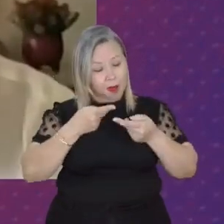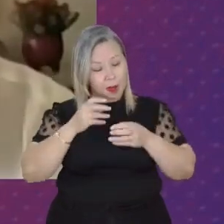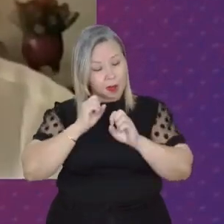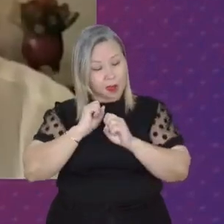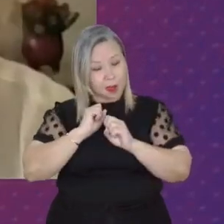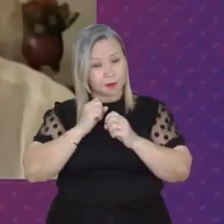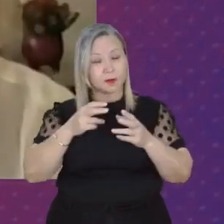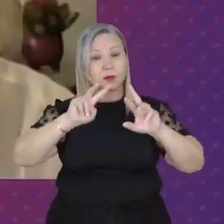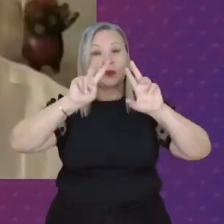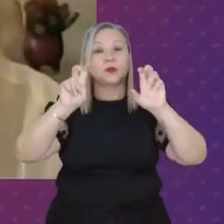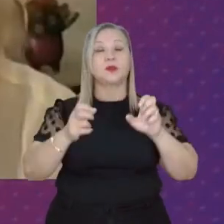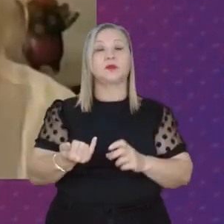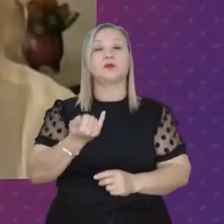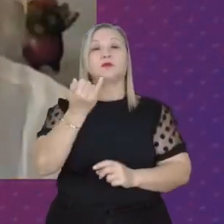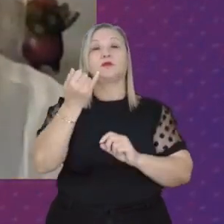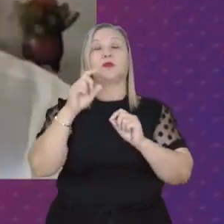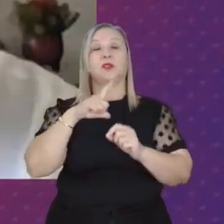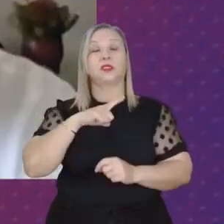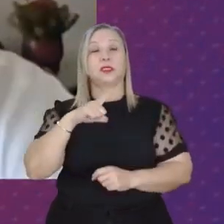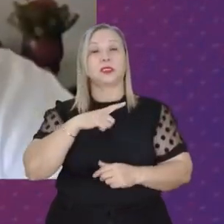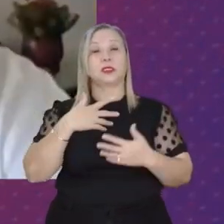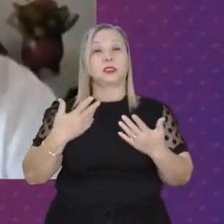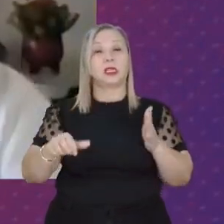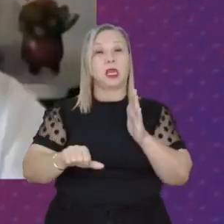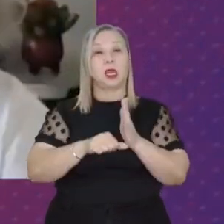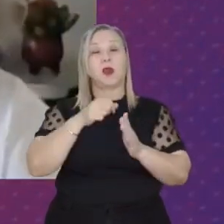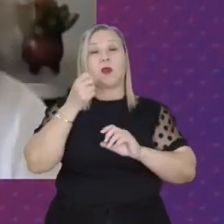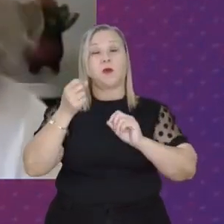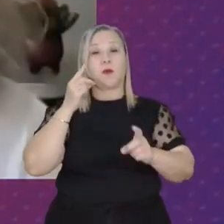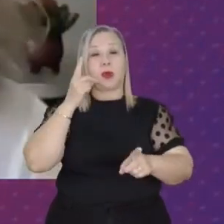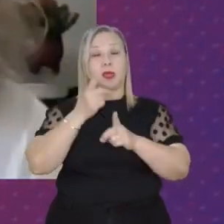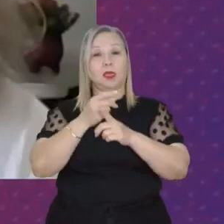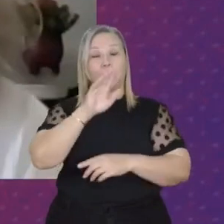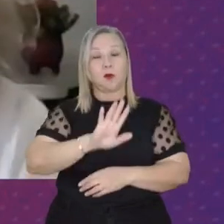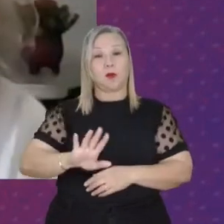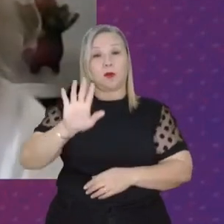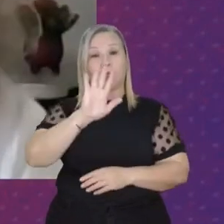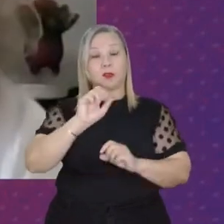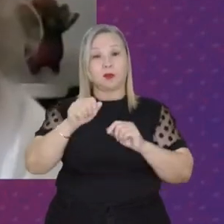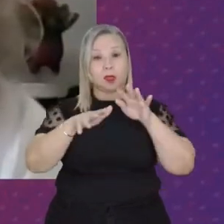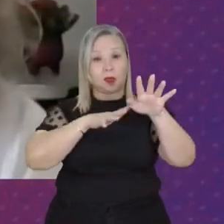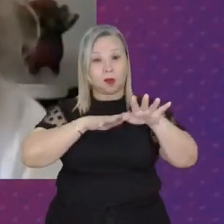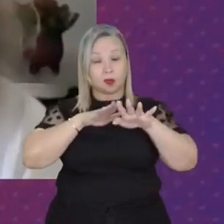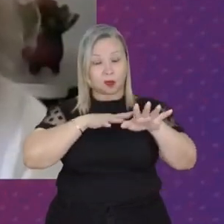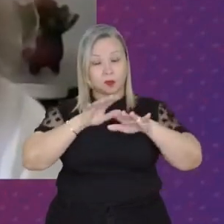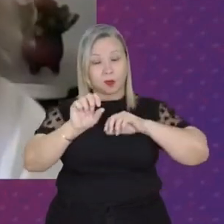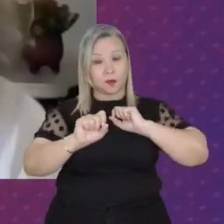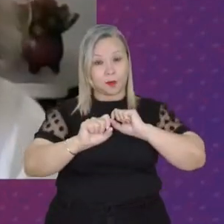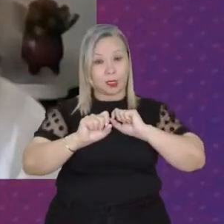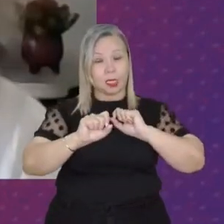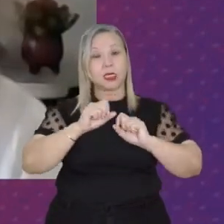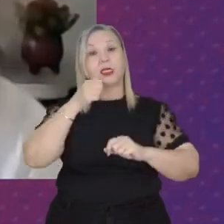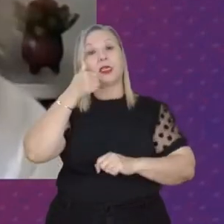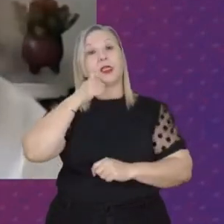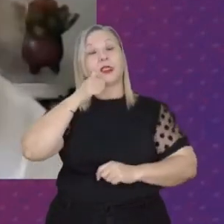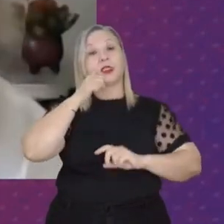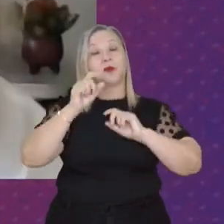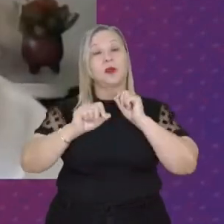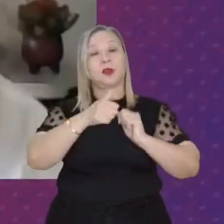sobre a importância que teve o primeiro encontro nacional de movimentos de mulheres